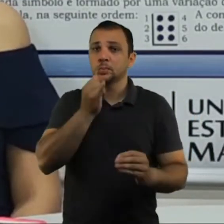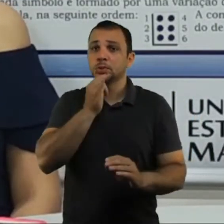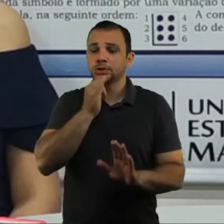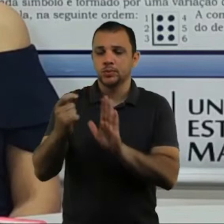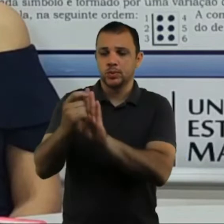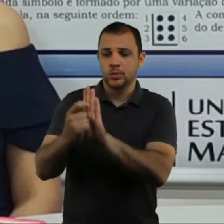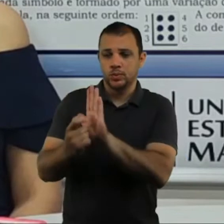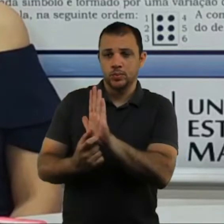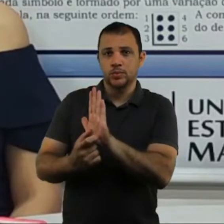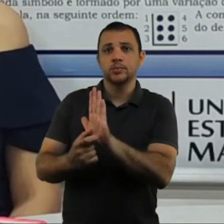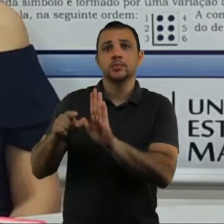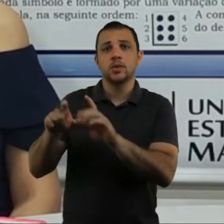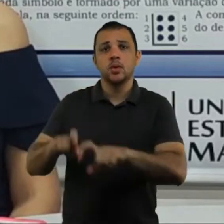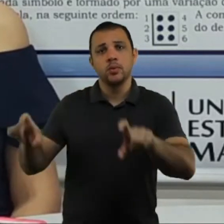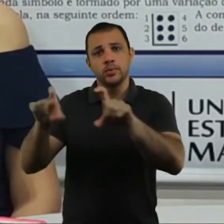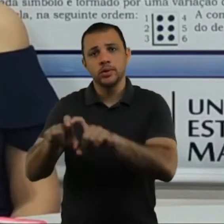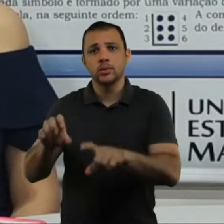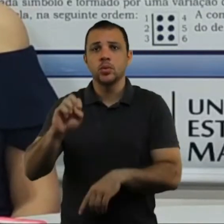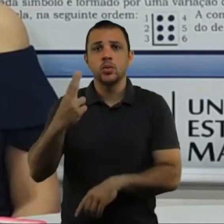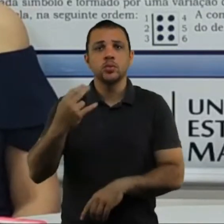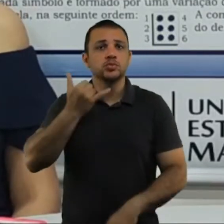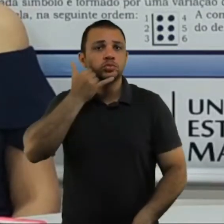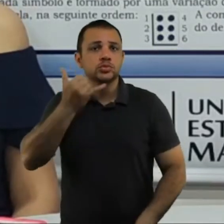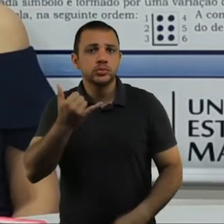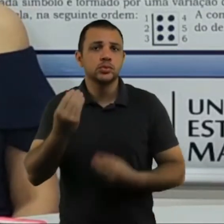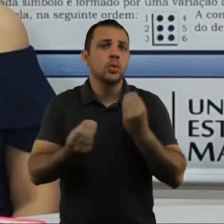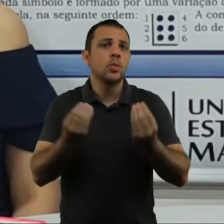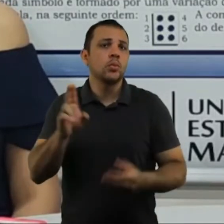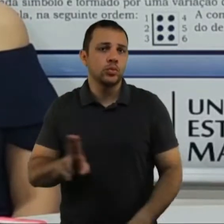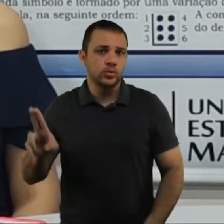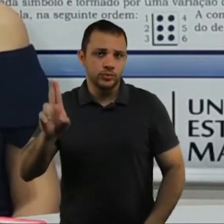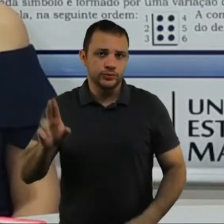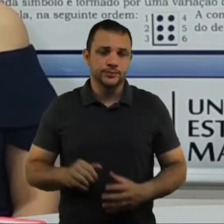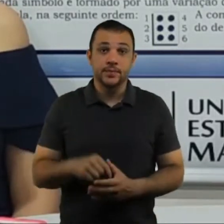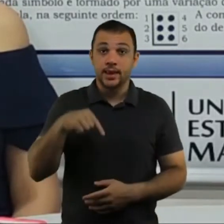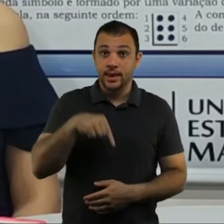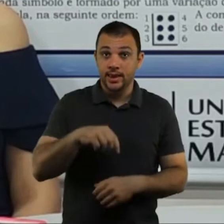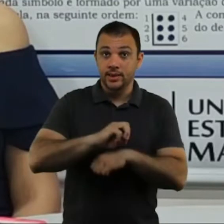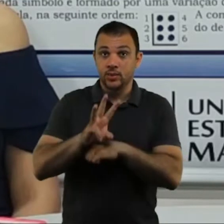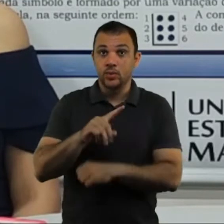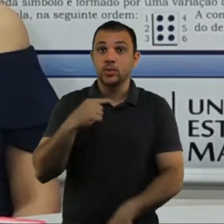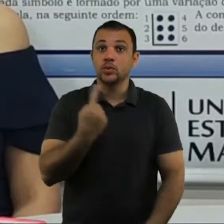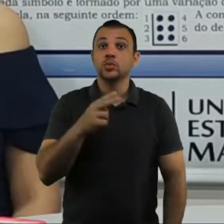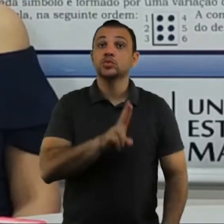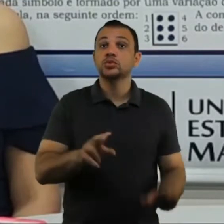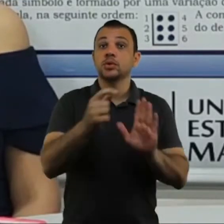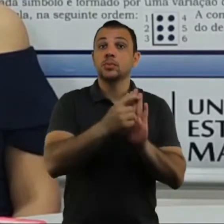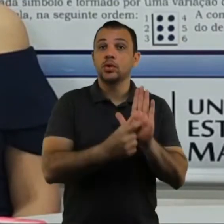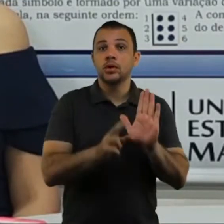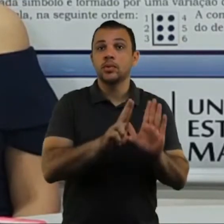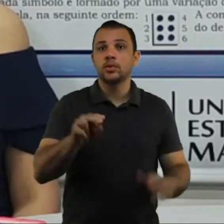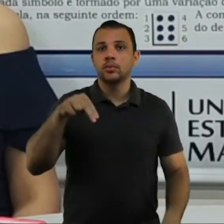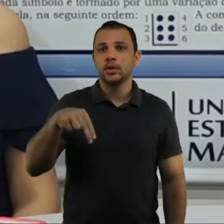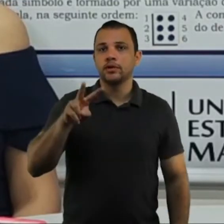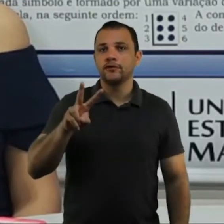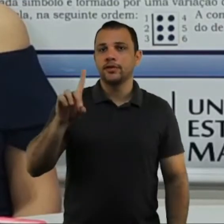em relação a computadores, dispositivos móveis em geral. Aqui na UEMA nós utilizamos o NVDA, que é um